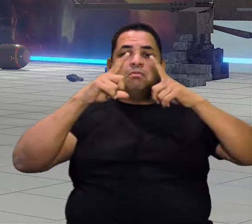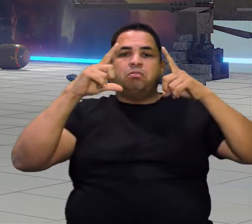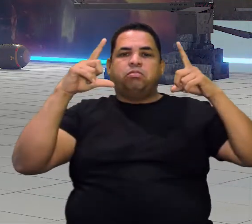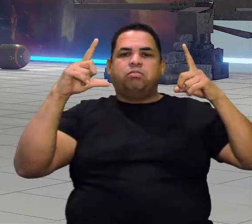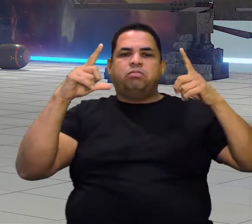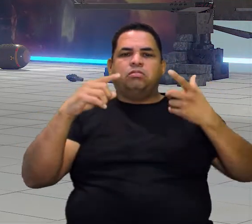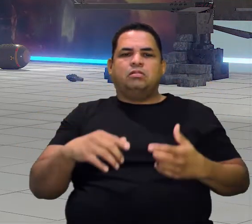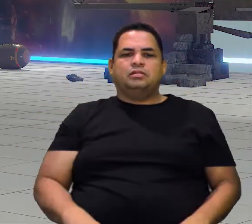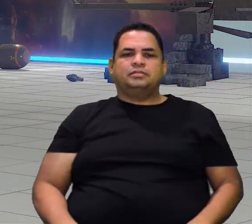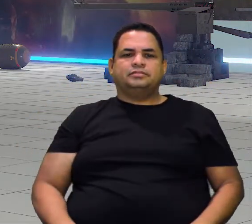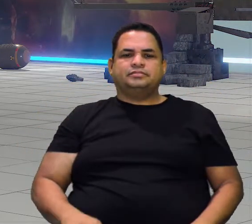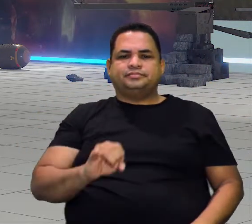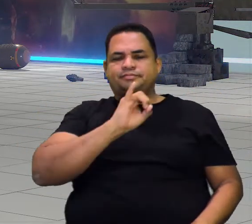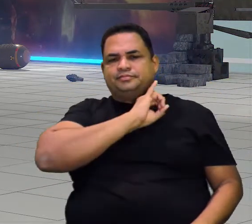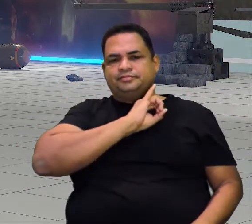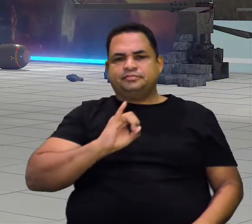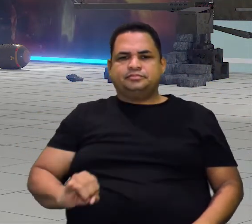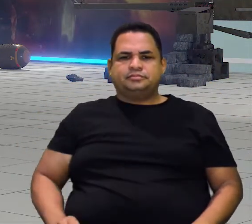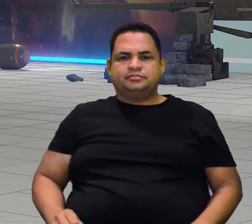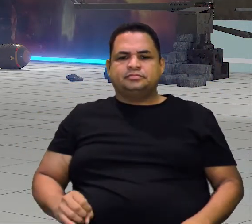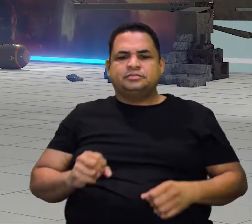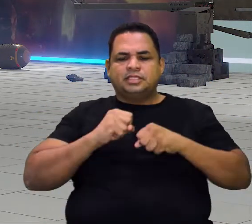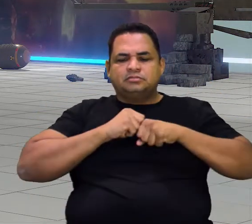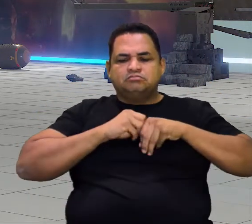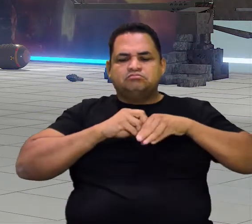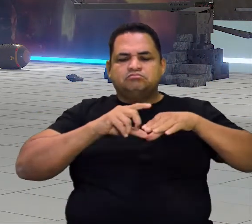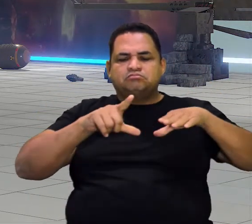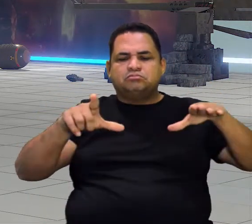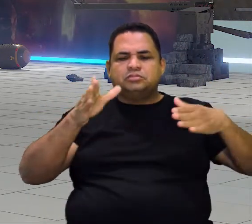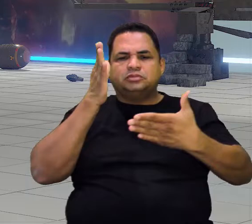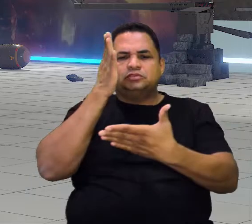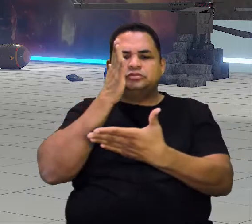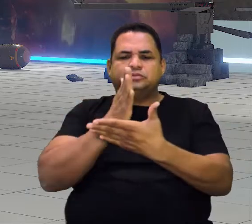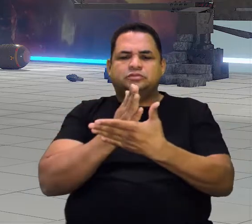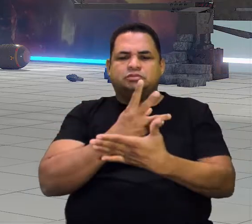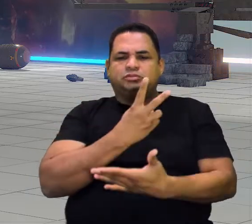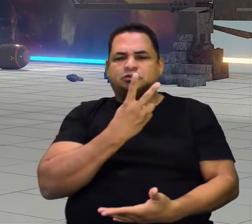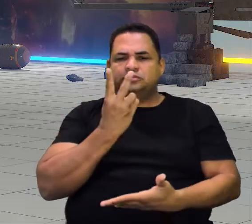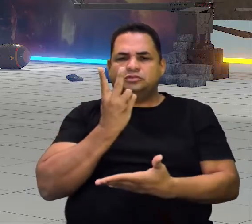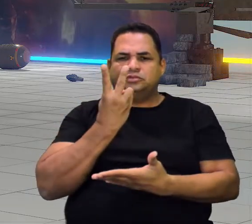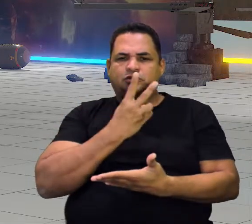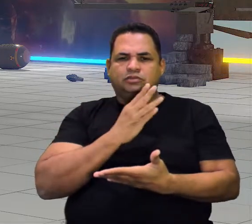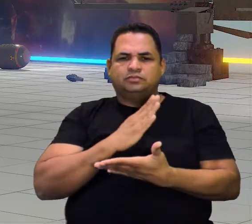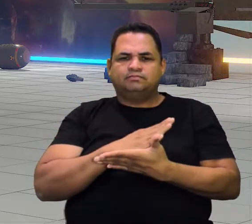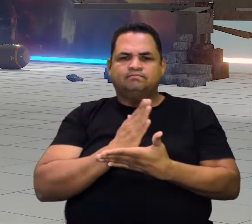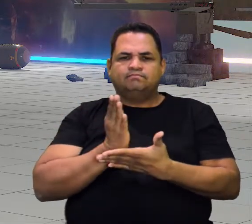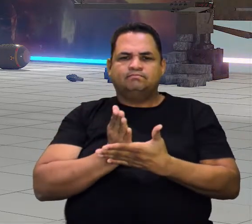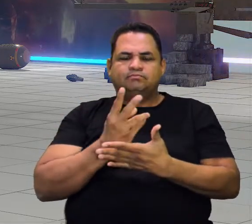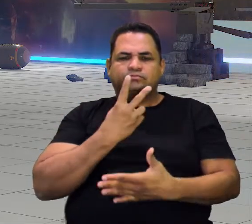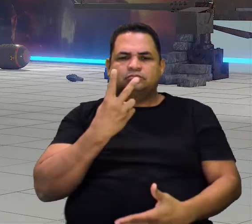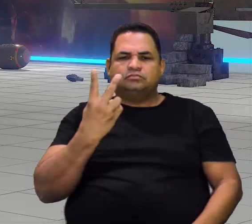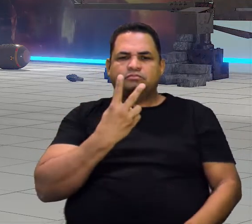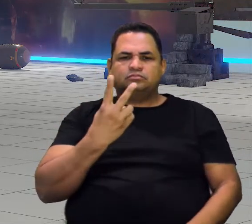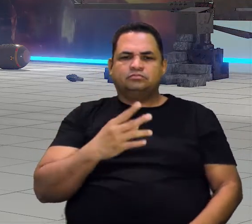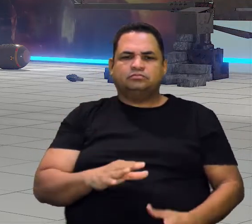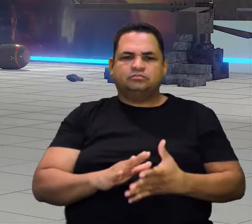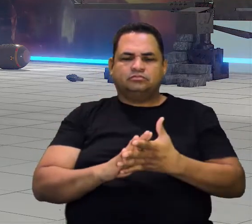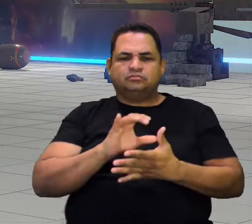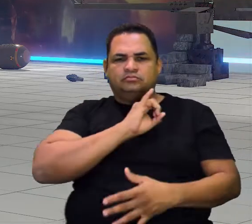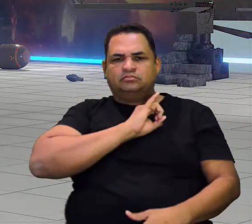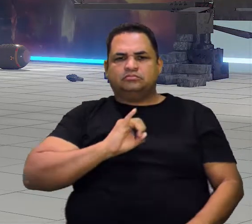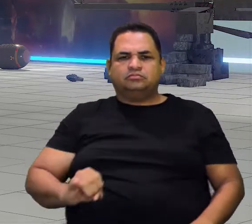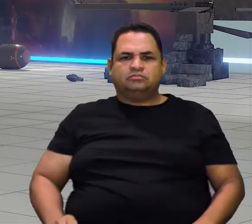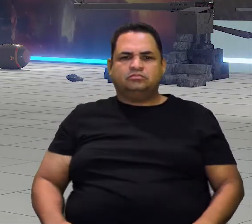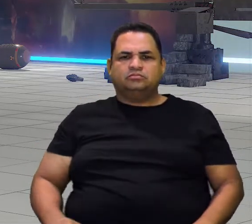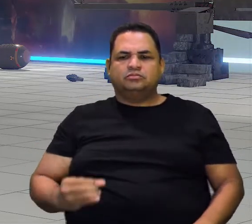era. Esse império ele foi tão vasto que ele teve que ser dividido em dois. O Império Romano